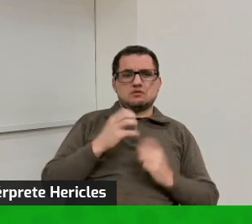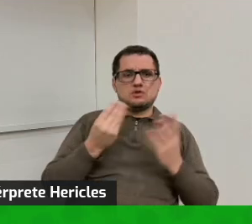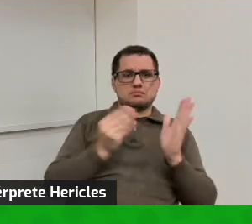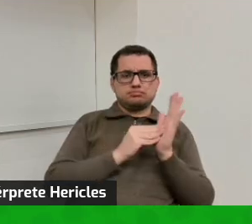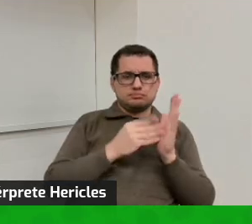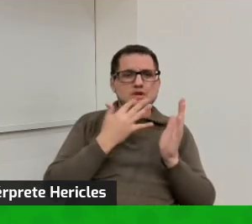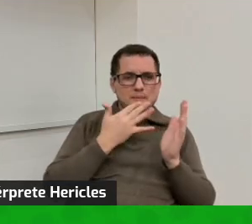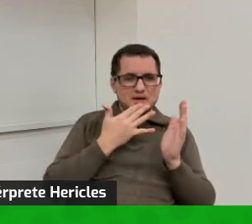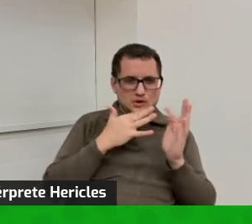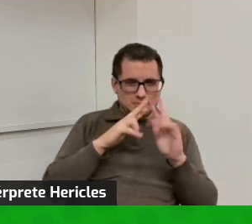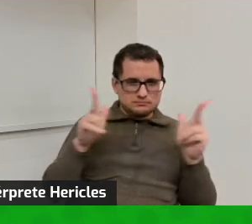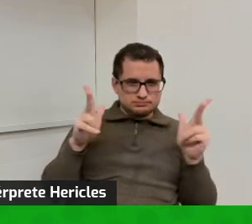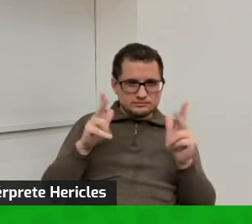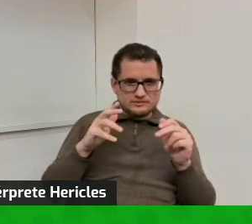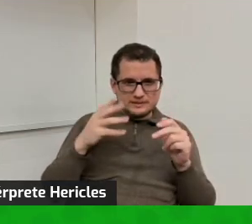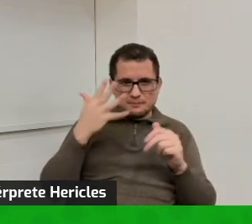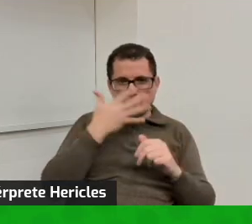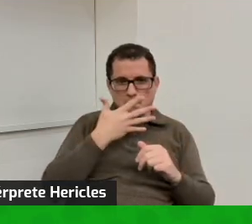gente.